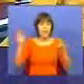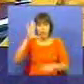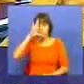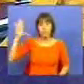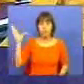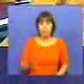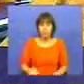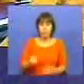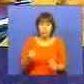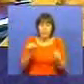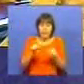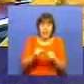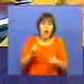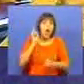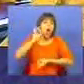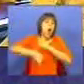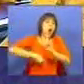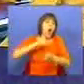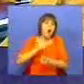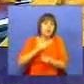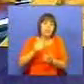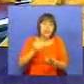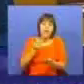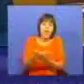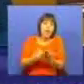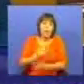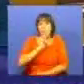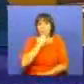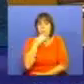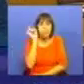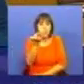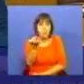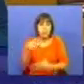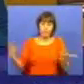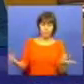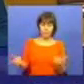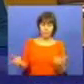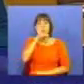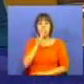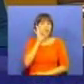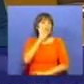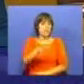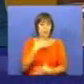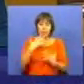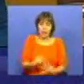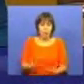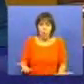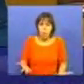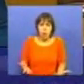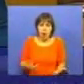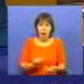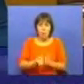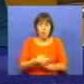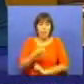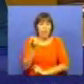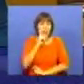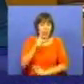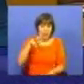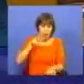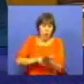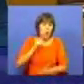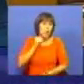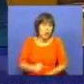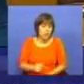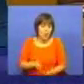sabe. A alma deste negócio é o segredo. E o Governo sabe que esta operação não tem credibilidade. Mudou a data da